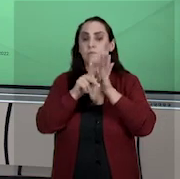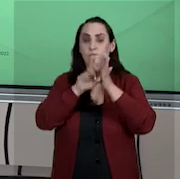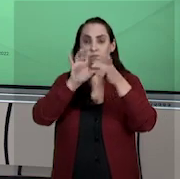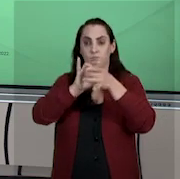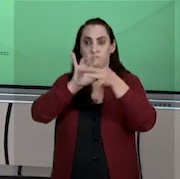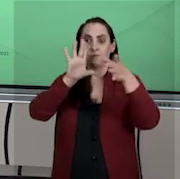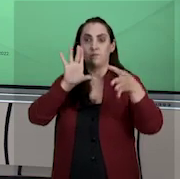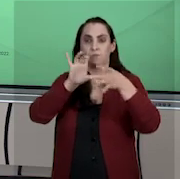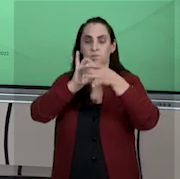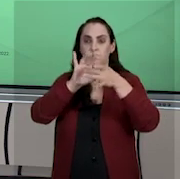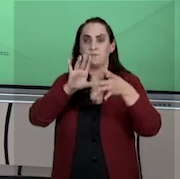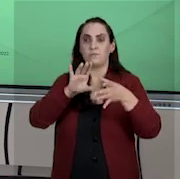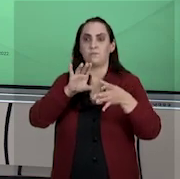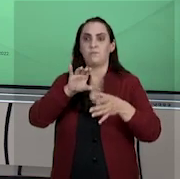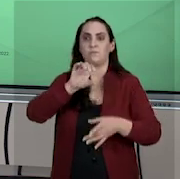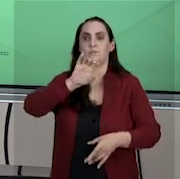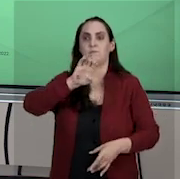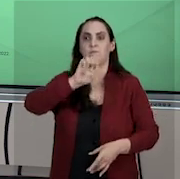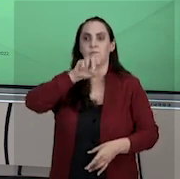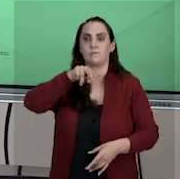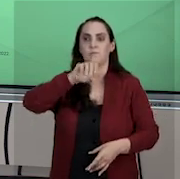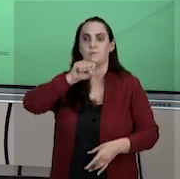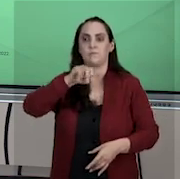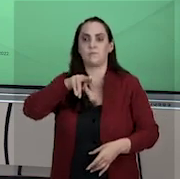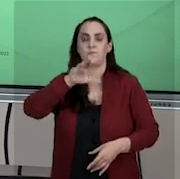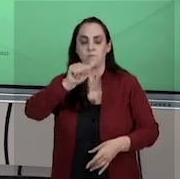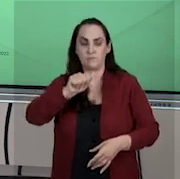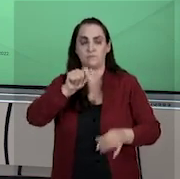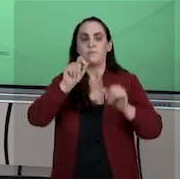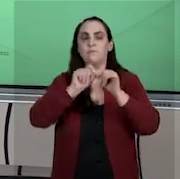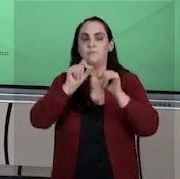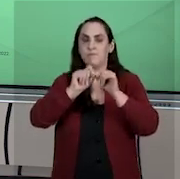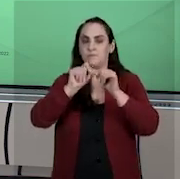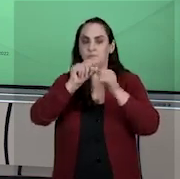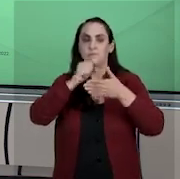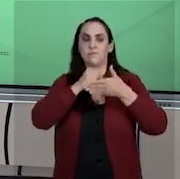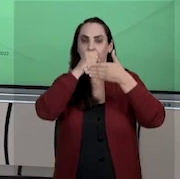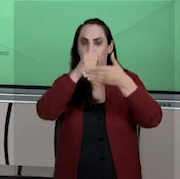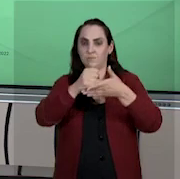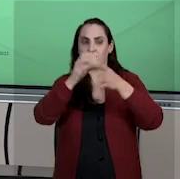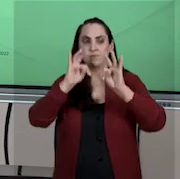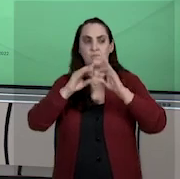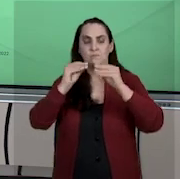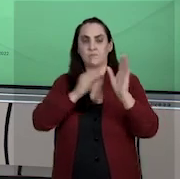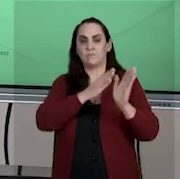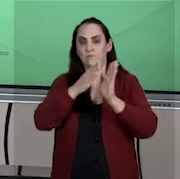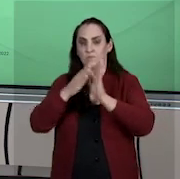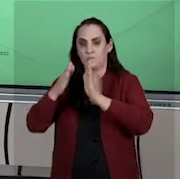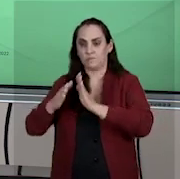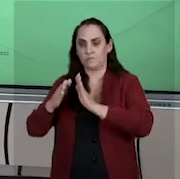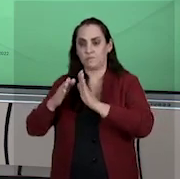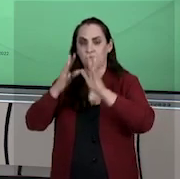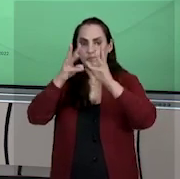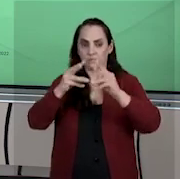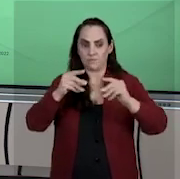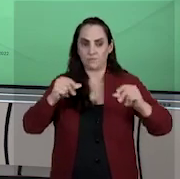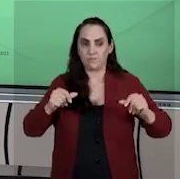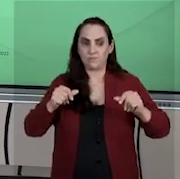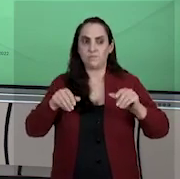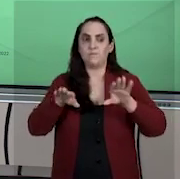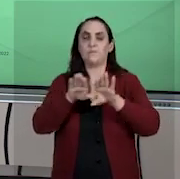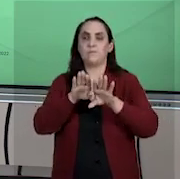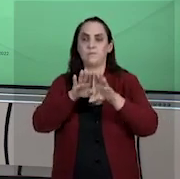liberar enzimas que atuarão no processo digestivo. Então, teremos glândulas salivares,